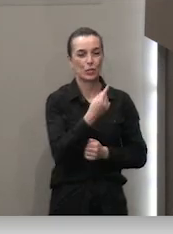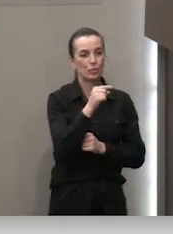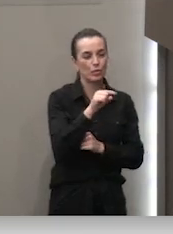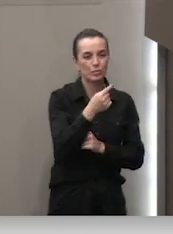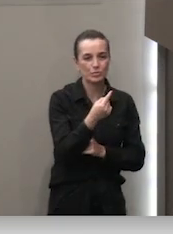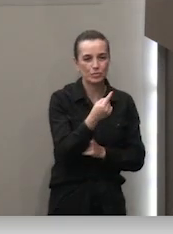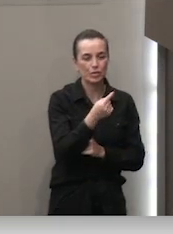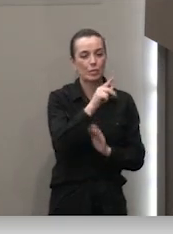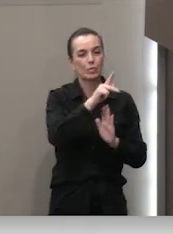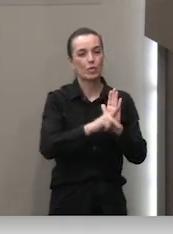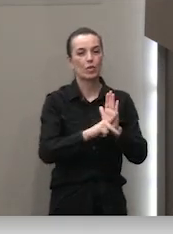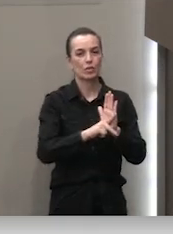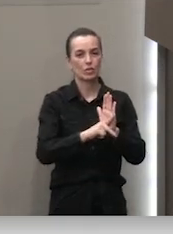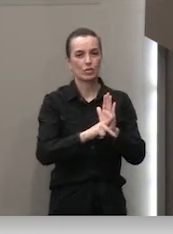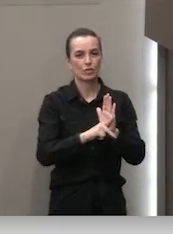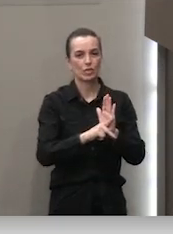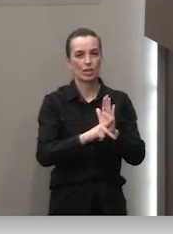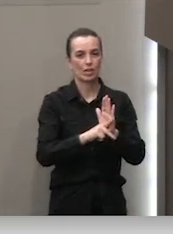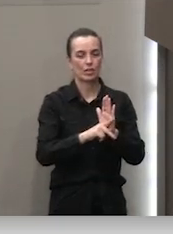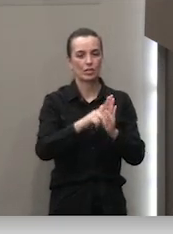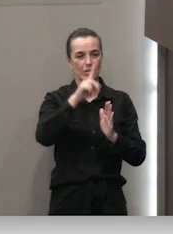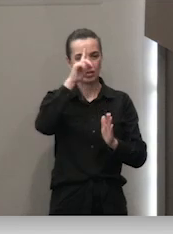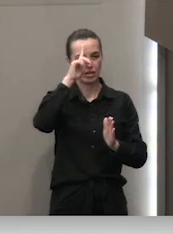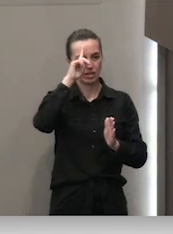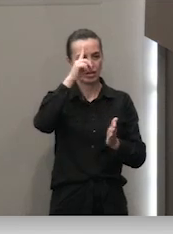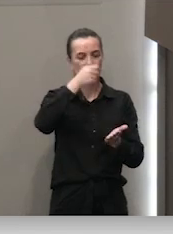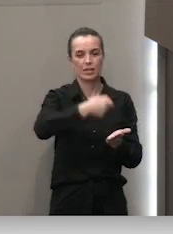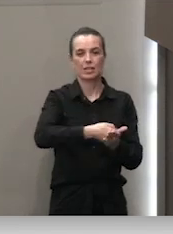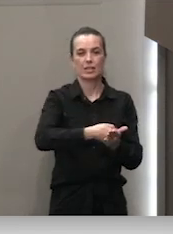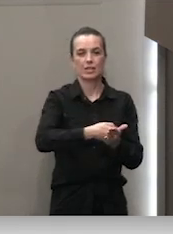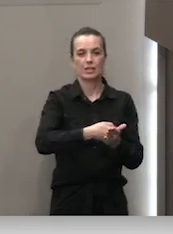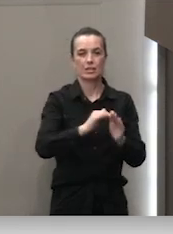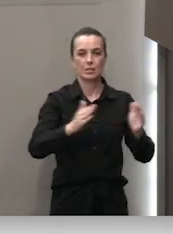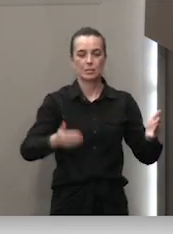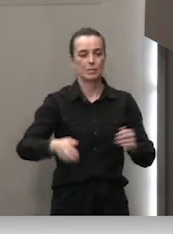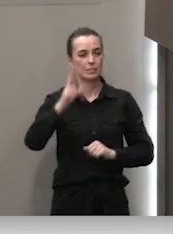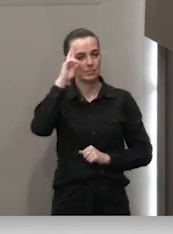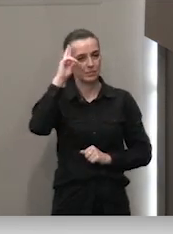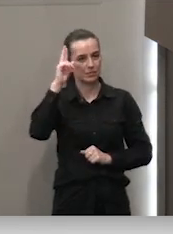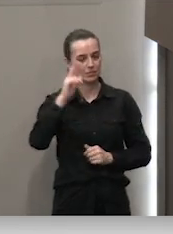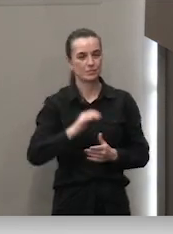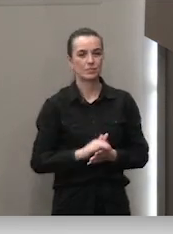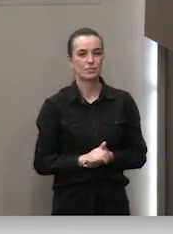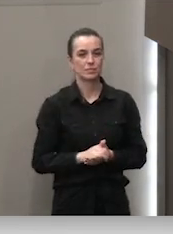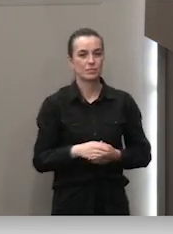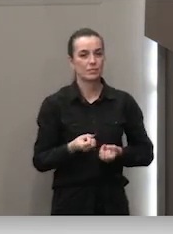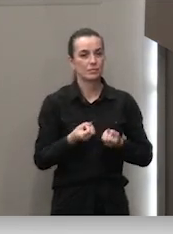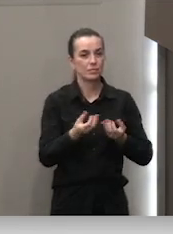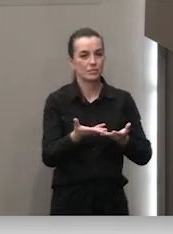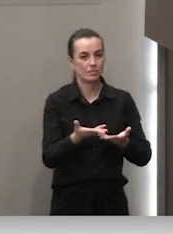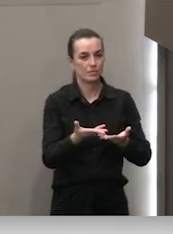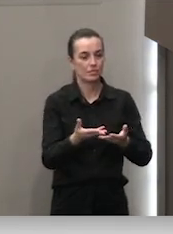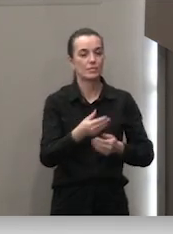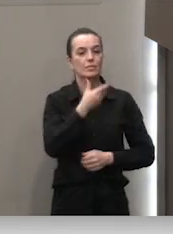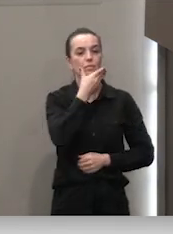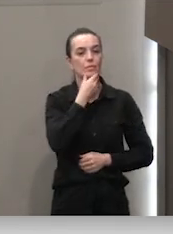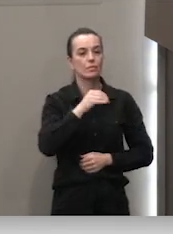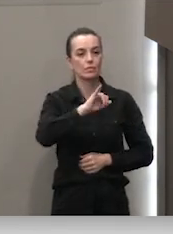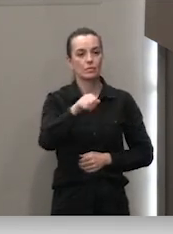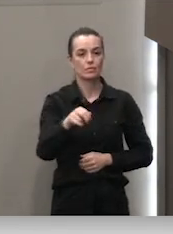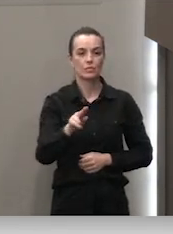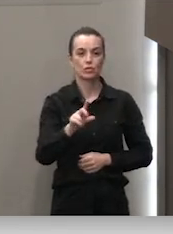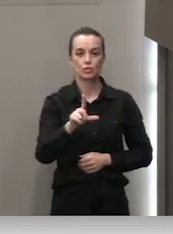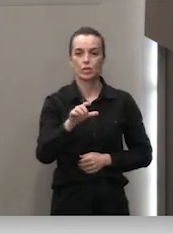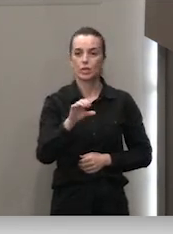Projeto de resolução número 5/2024 da mesa diretora. Concede ao senhor Júlio Ferreira de Andrades